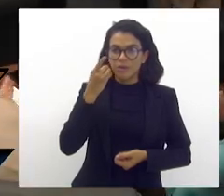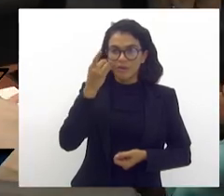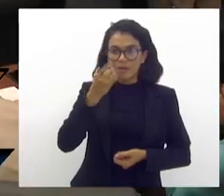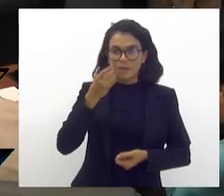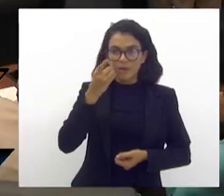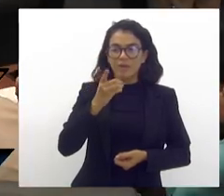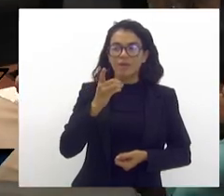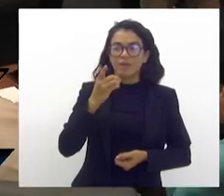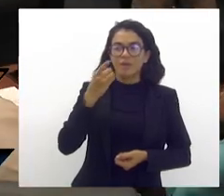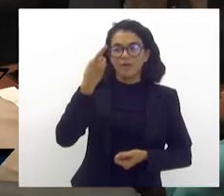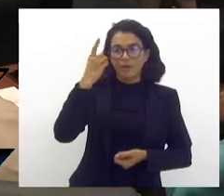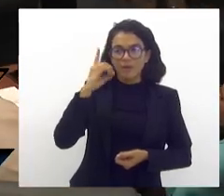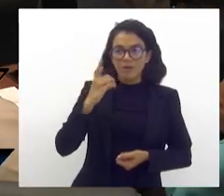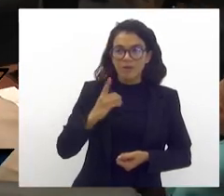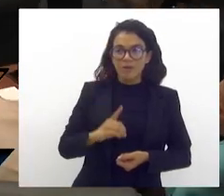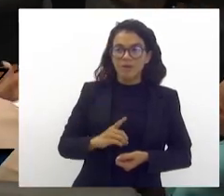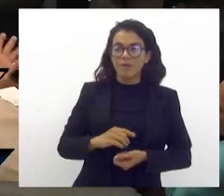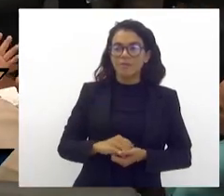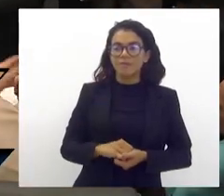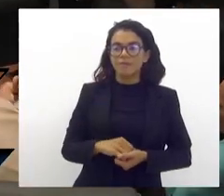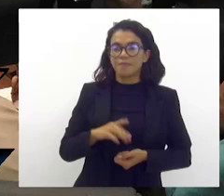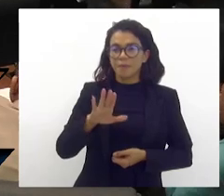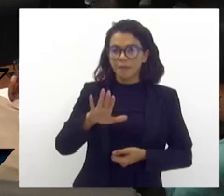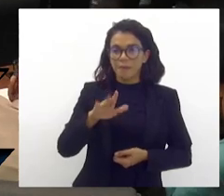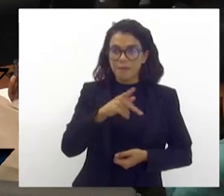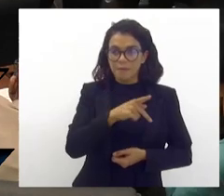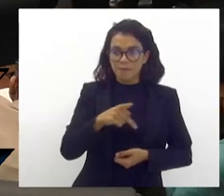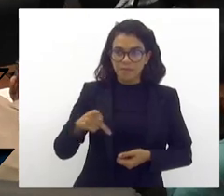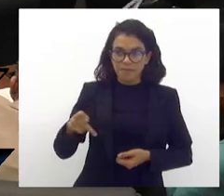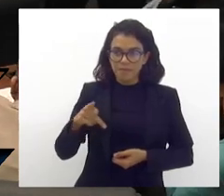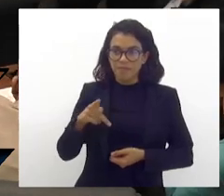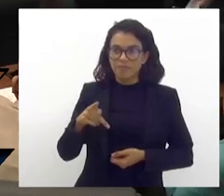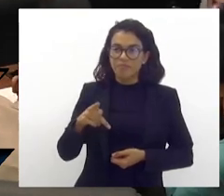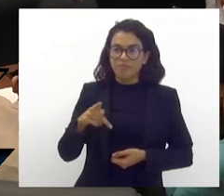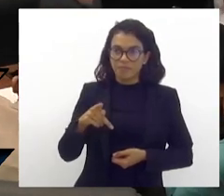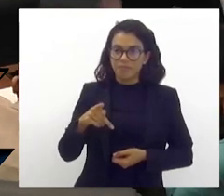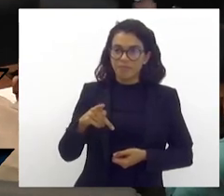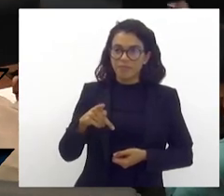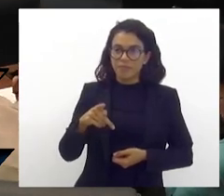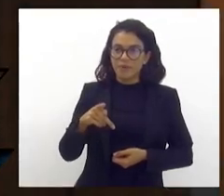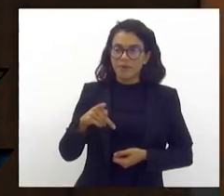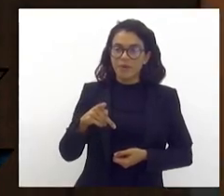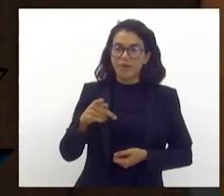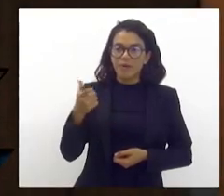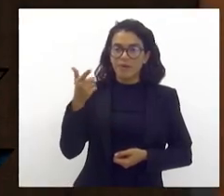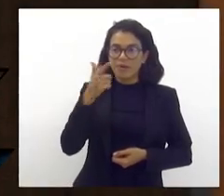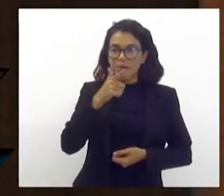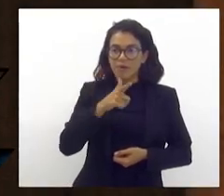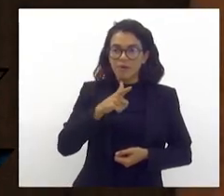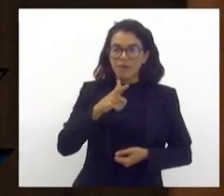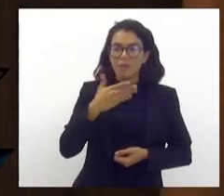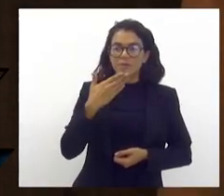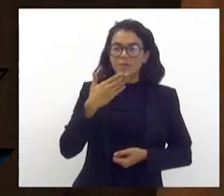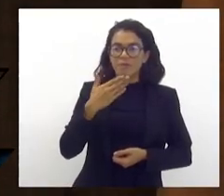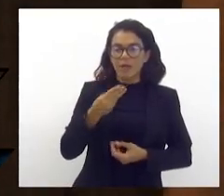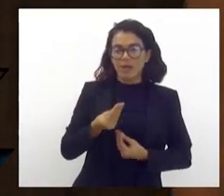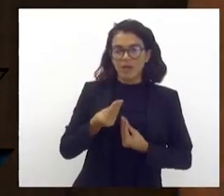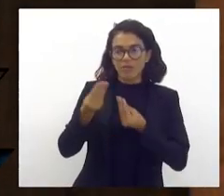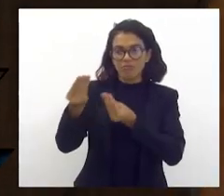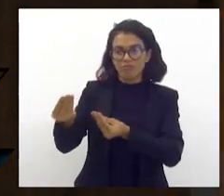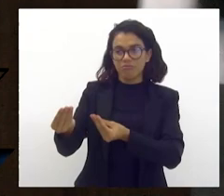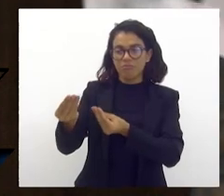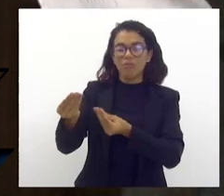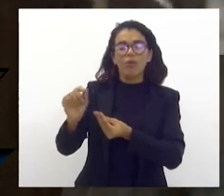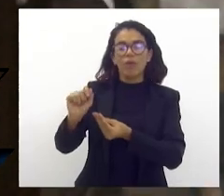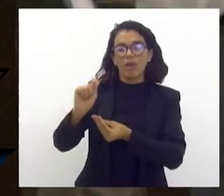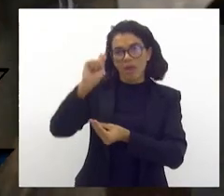Deputada Dani Balbi, por favor. Senhor presidente, rapidamente, pela ordem, para conceder coautoria ao deputado Dionísio Lins,